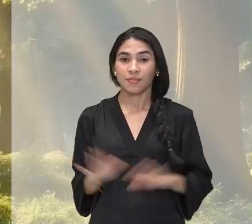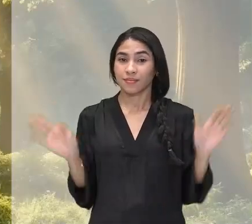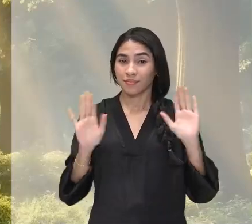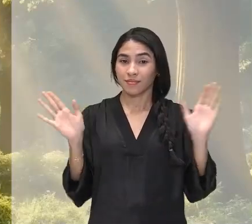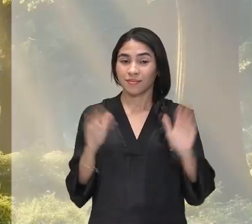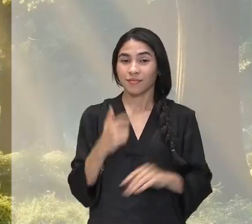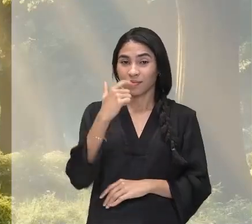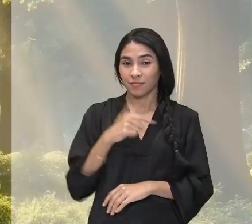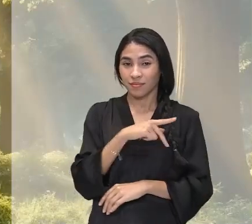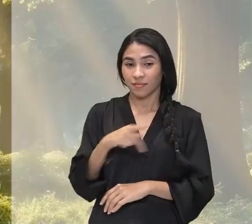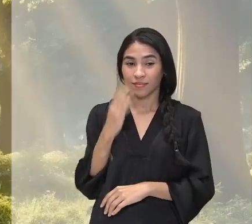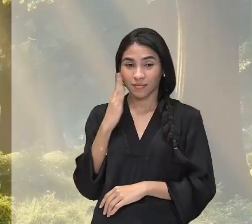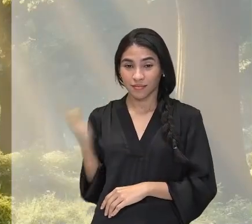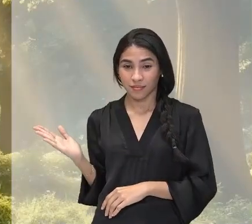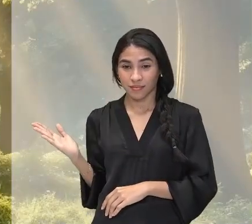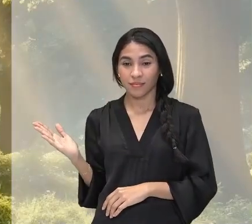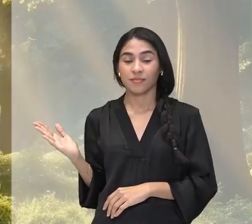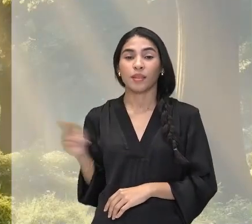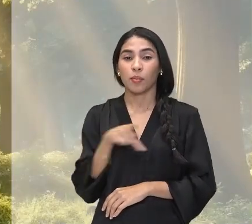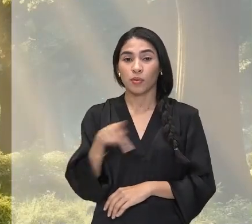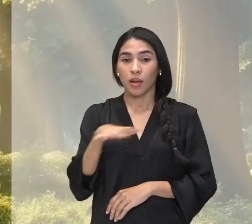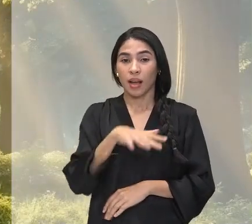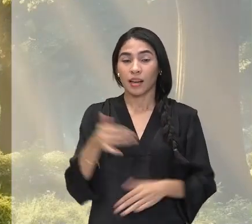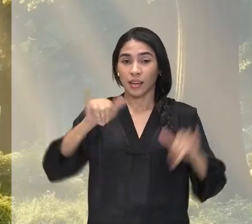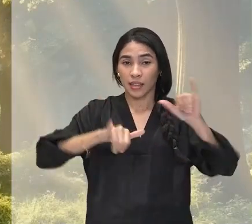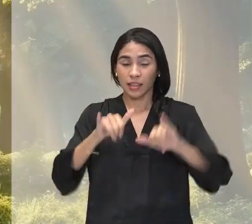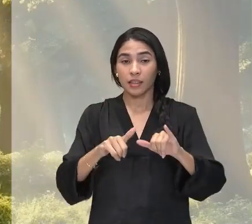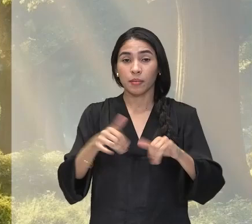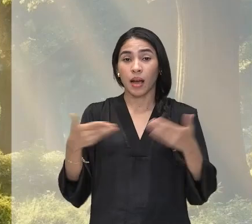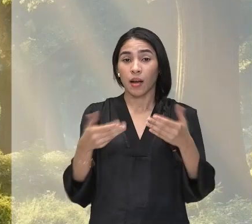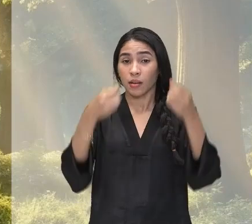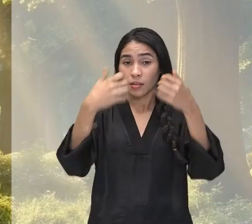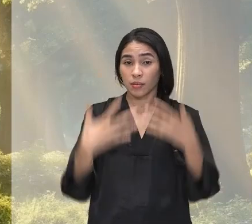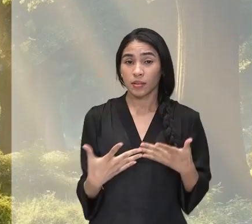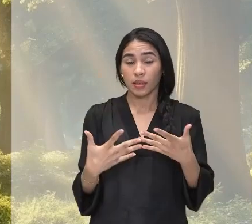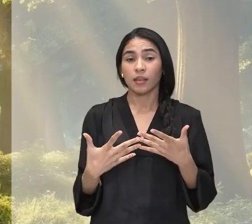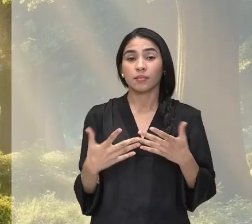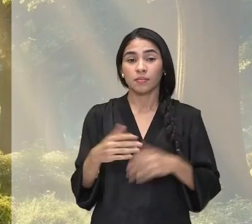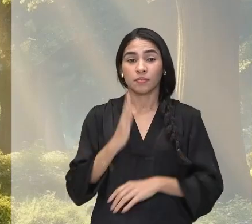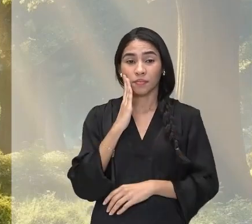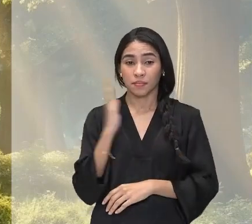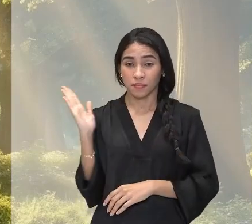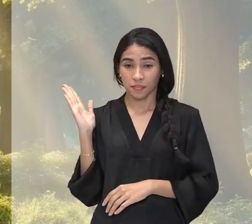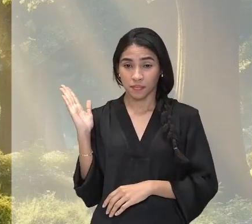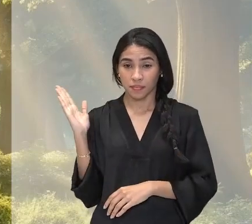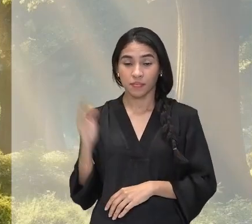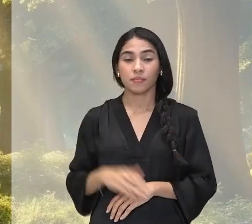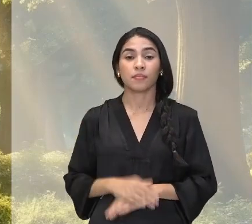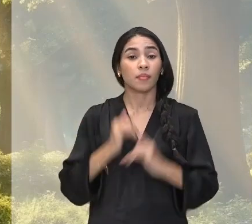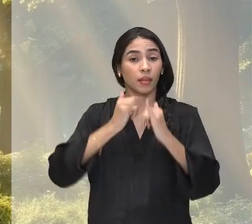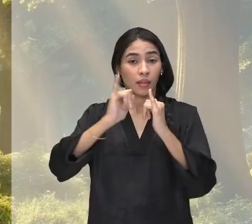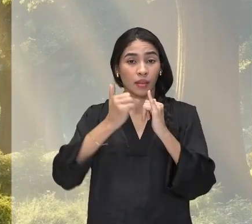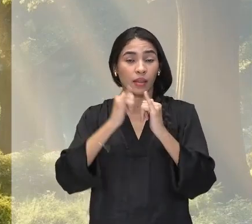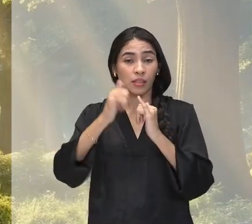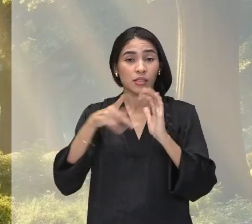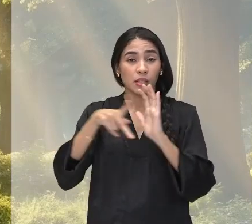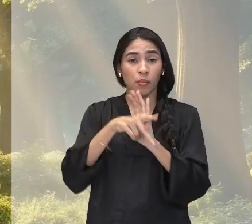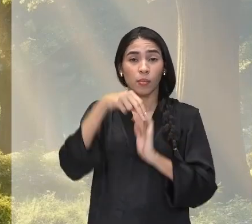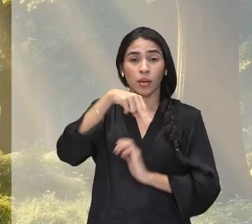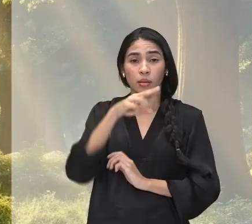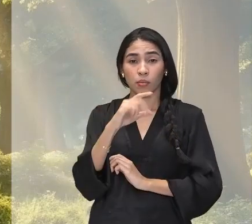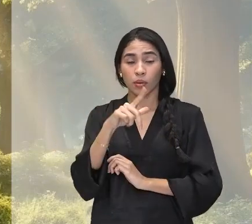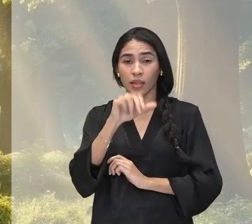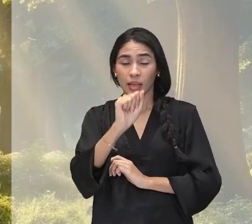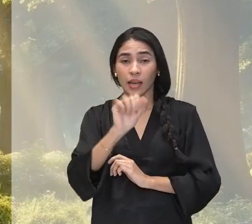Olá, sou a professora Yara, professora de Química. Vamos falar de energia nuclear? A energia nuclear é obtida